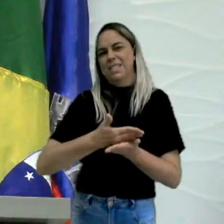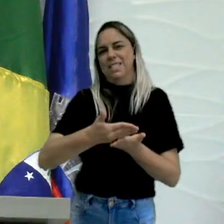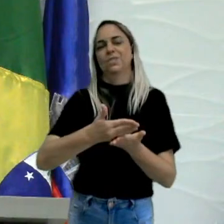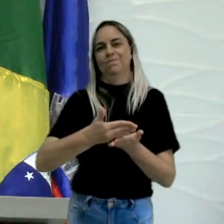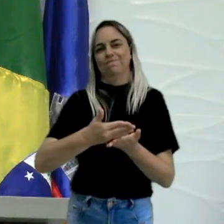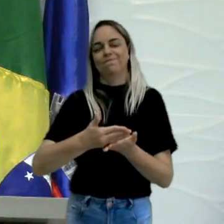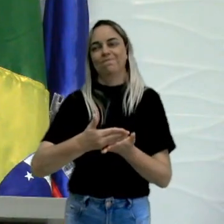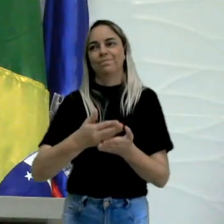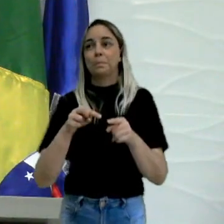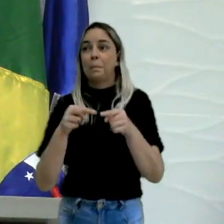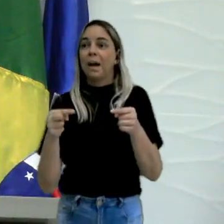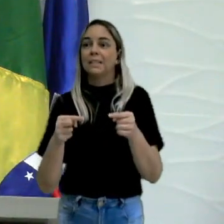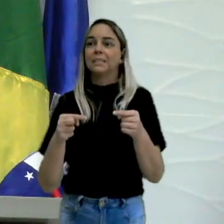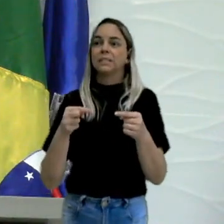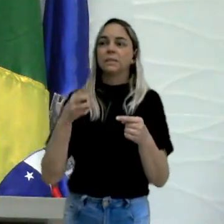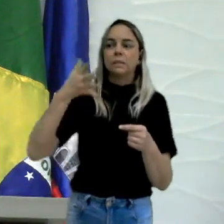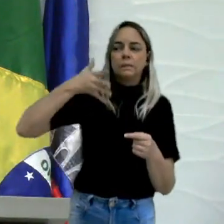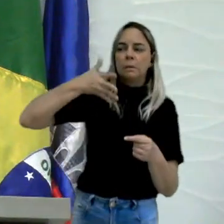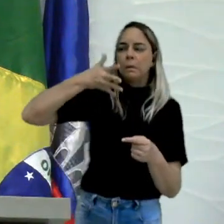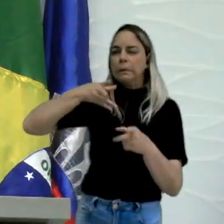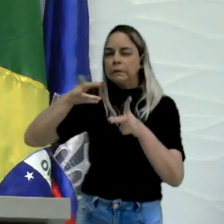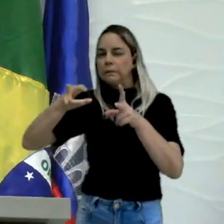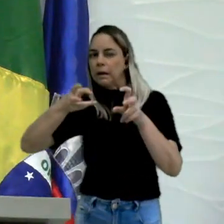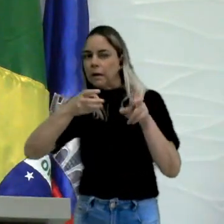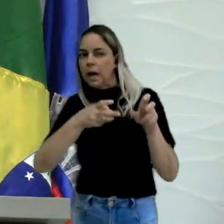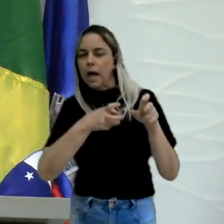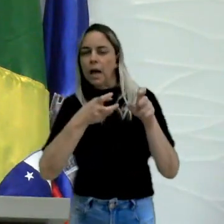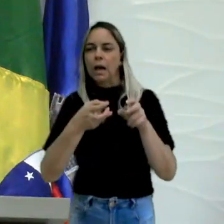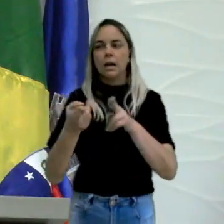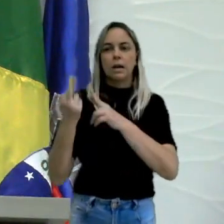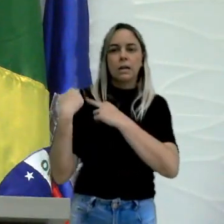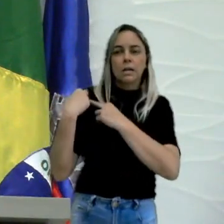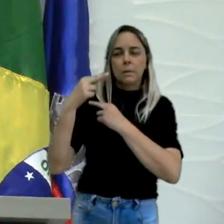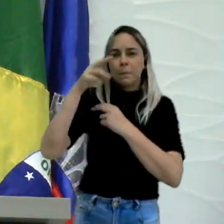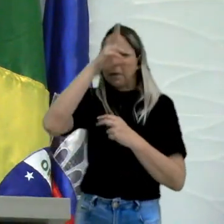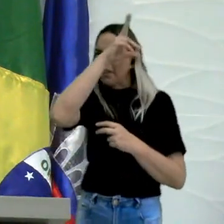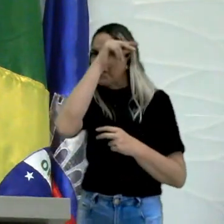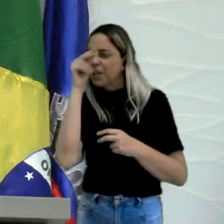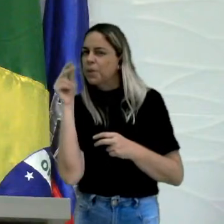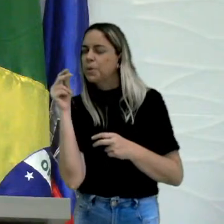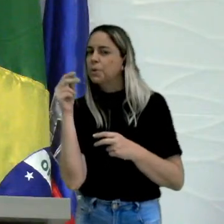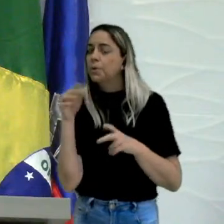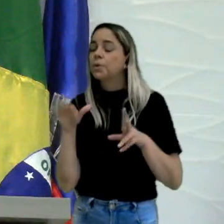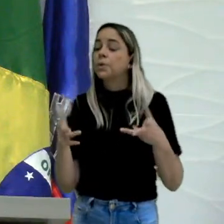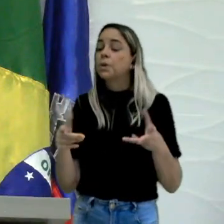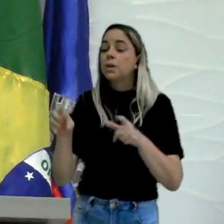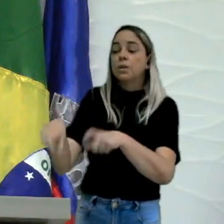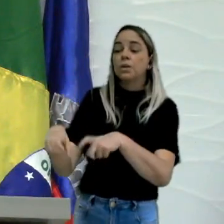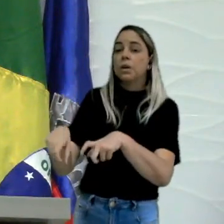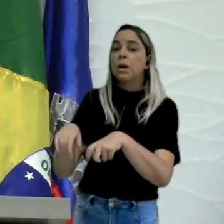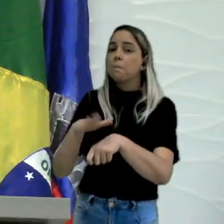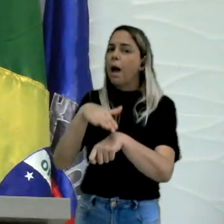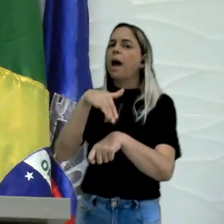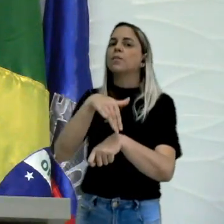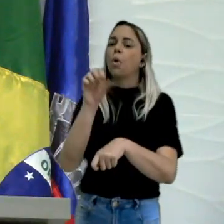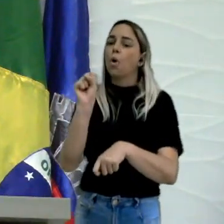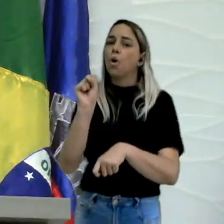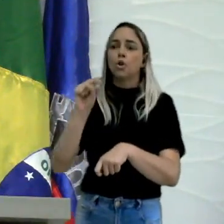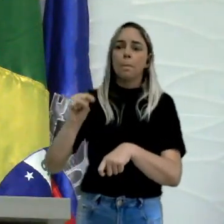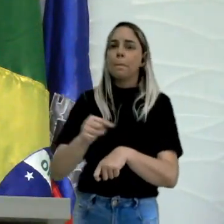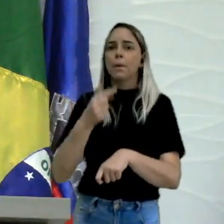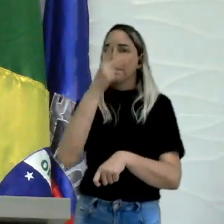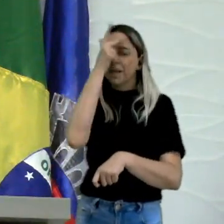não se via discurso aqui, por irresponsabilidade do prefeito, a zona rural com mais de 8 mil pessoas